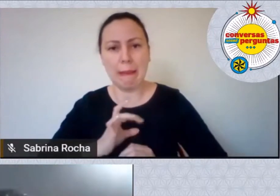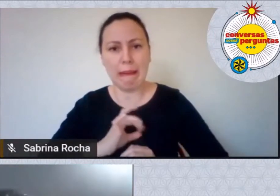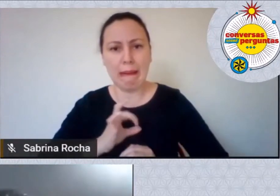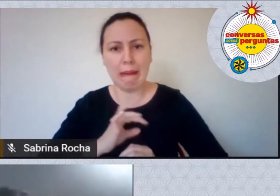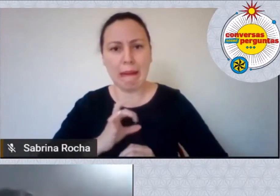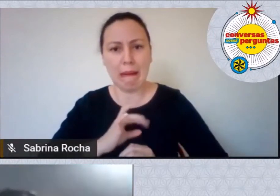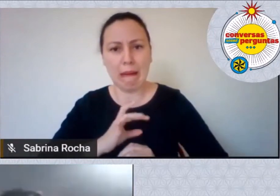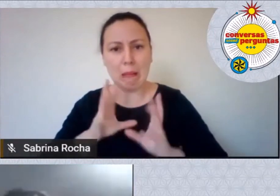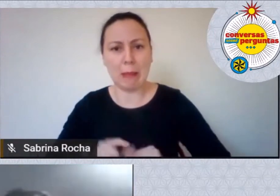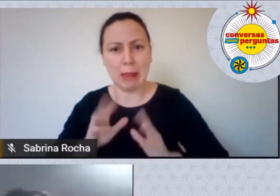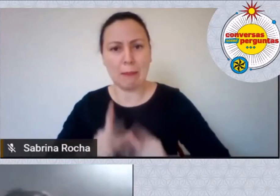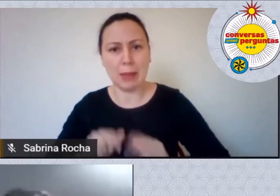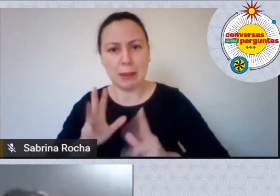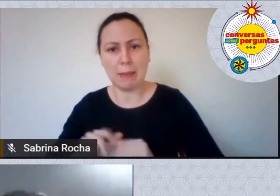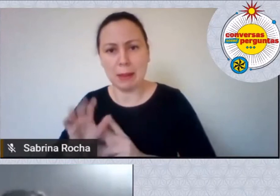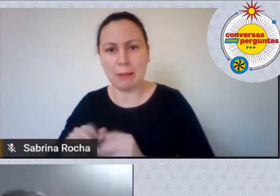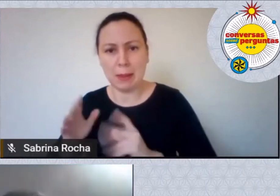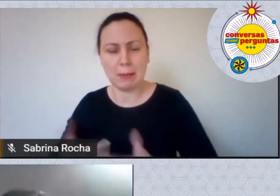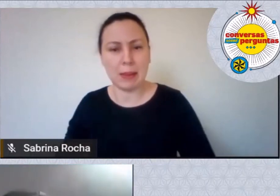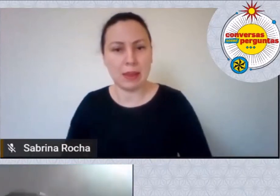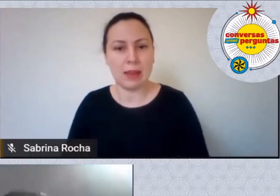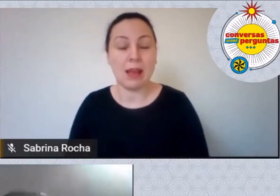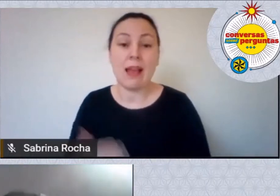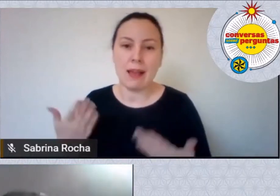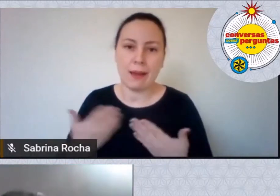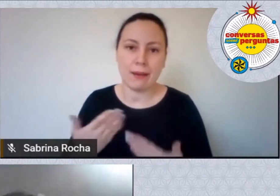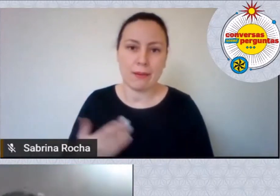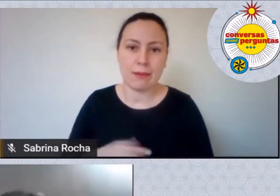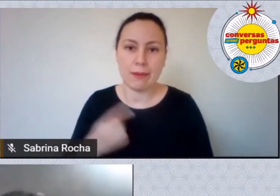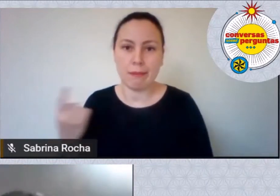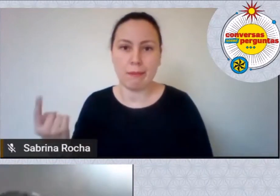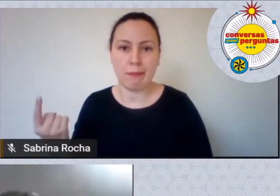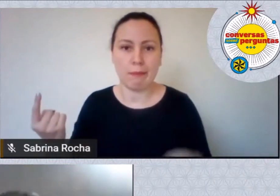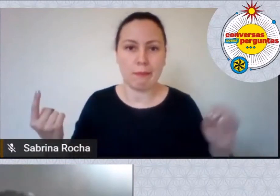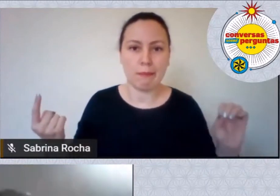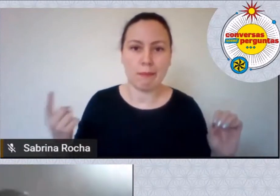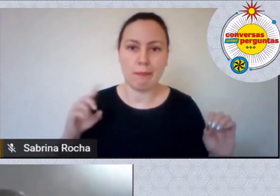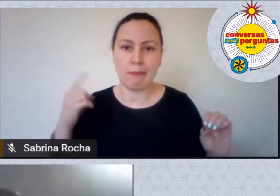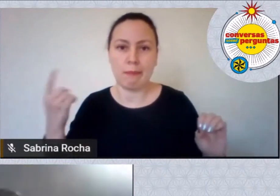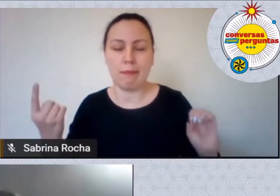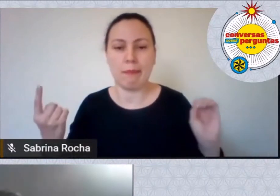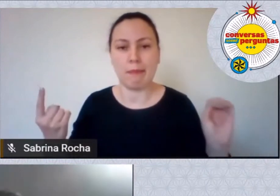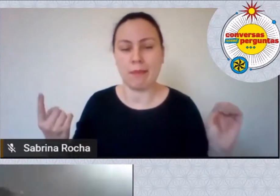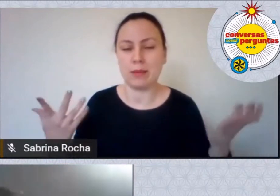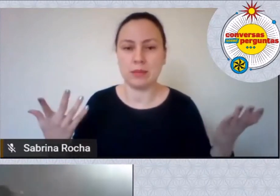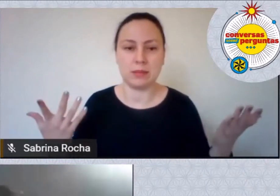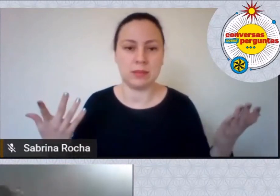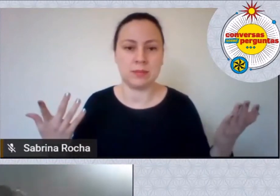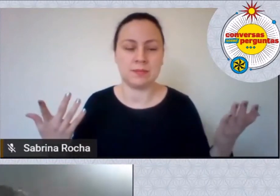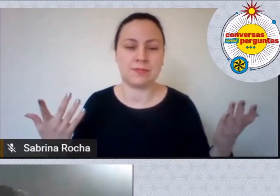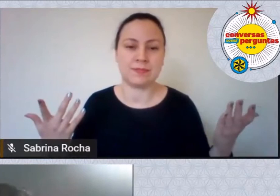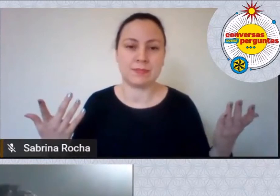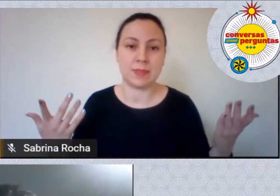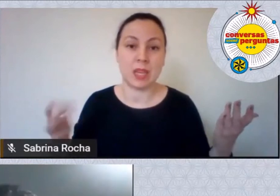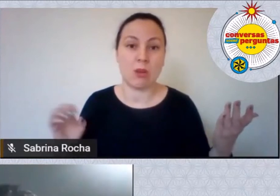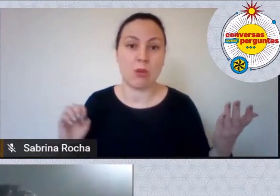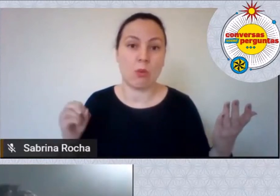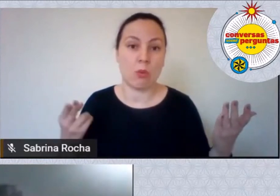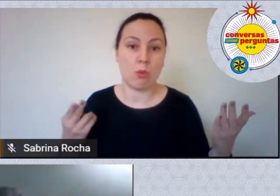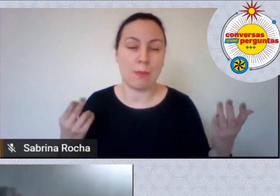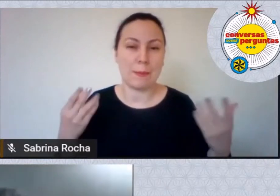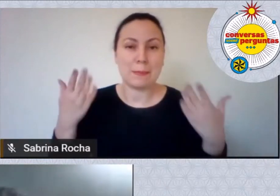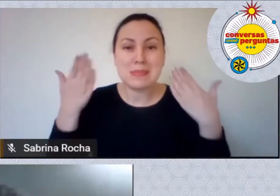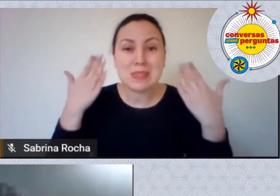consegue, ela só consegue se manter no 0 ou 1. Né? Ela só consegue se manter numa exigência psíquica